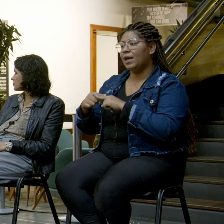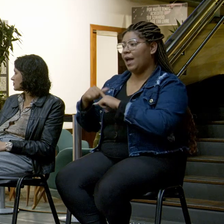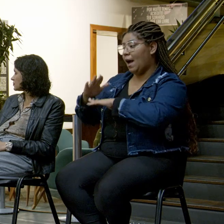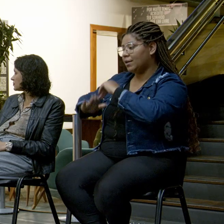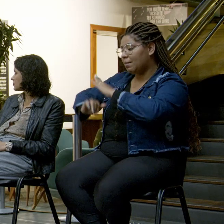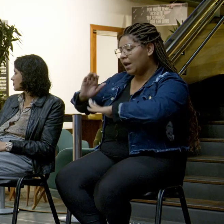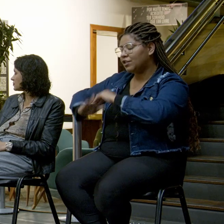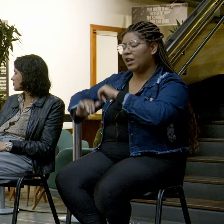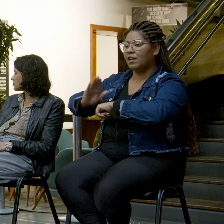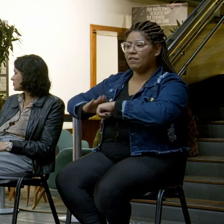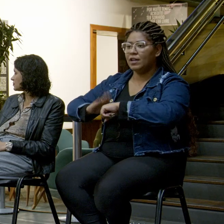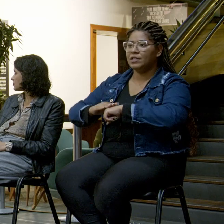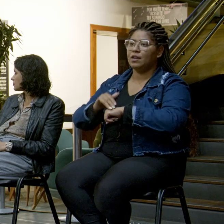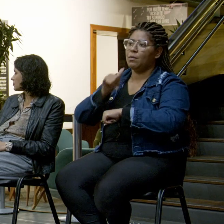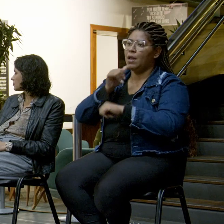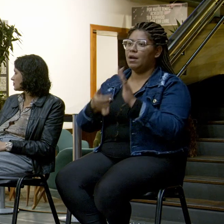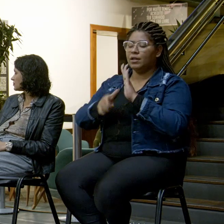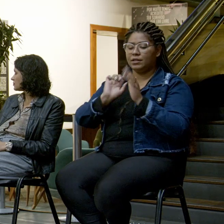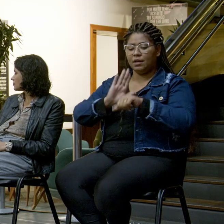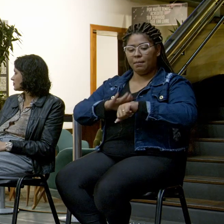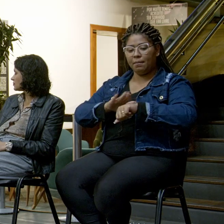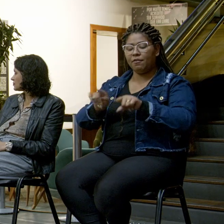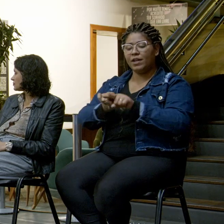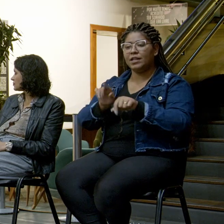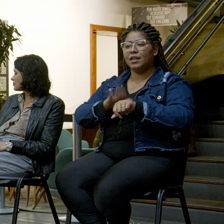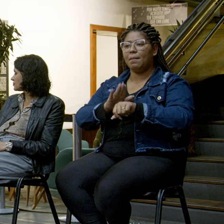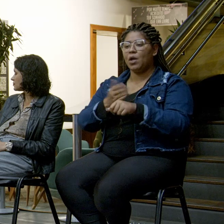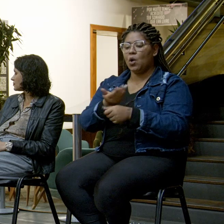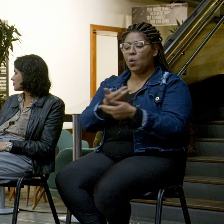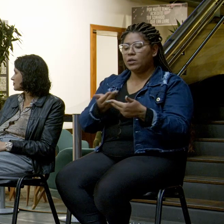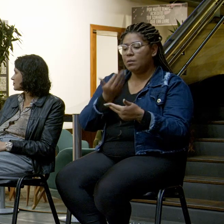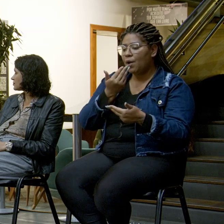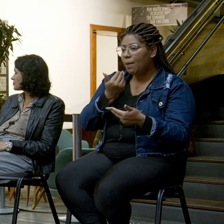trânsito visceral da comida, do barro, das transformações da matéria.